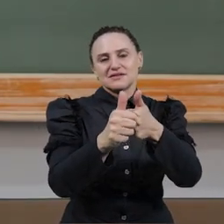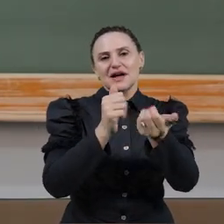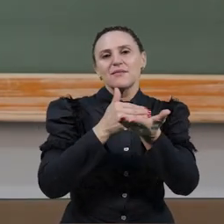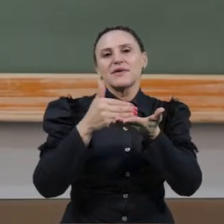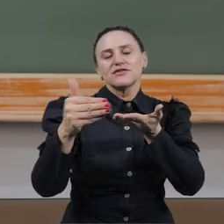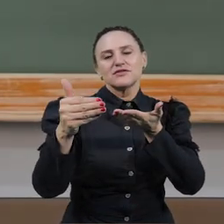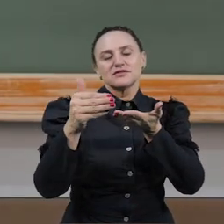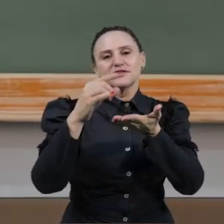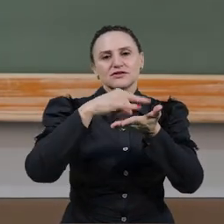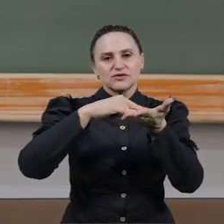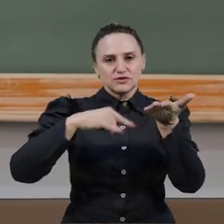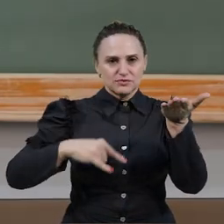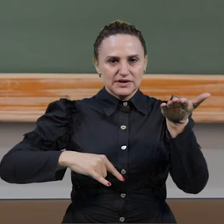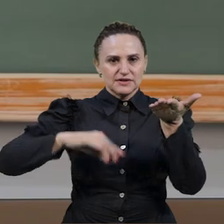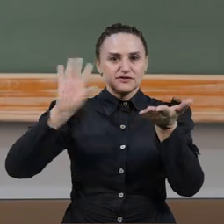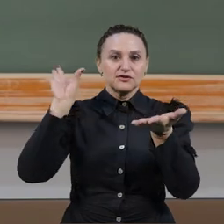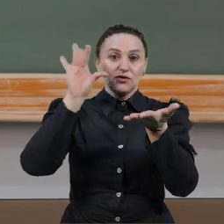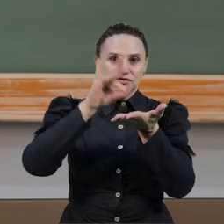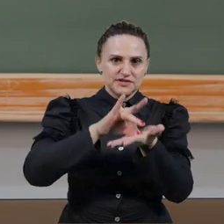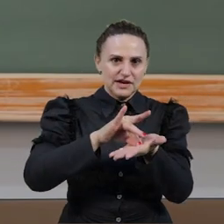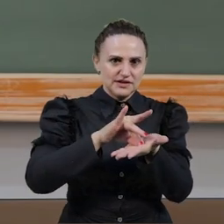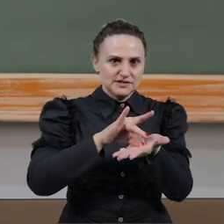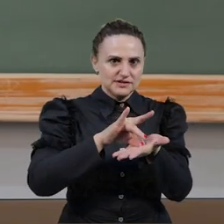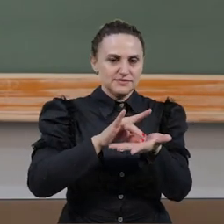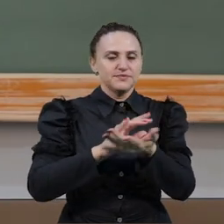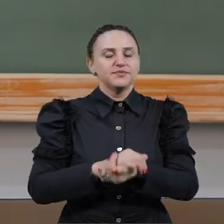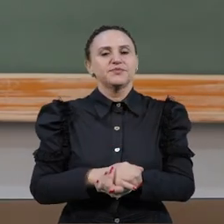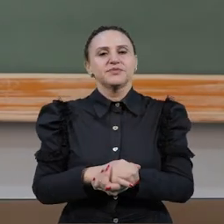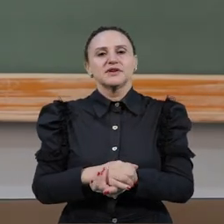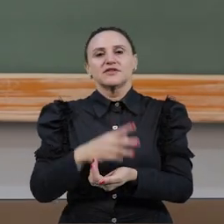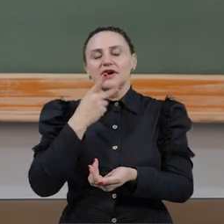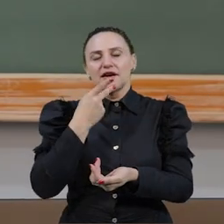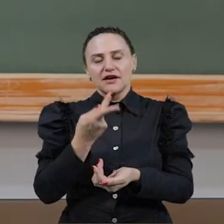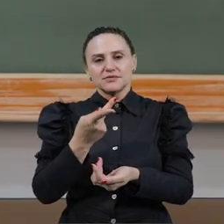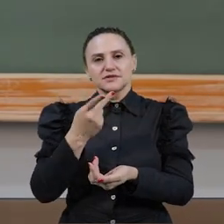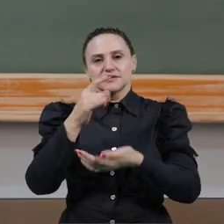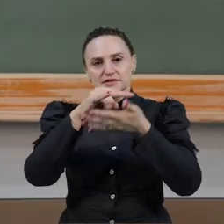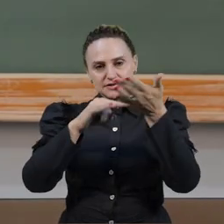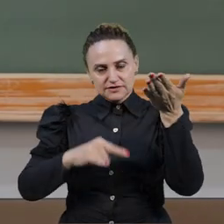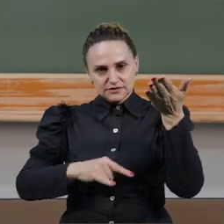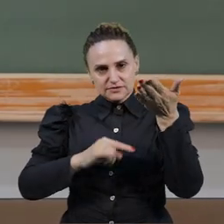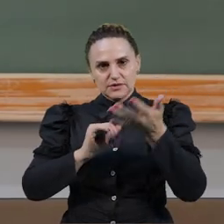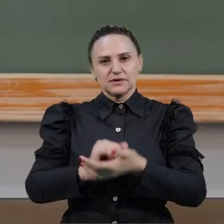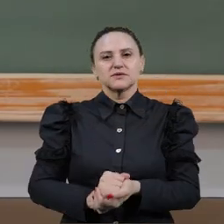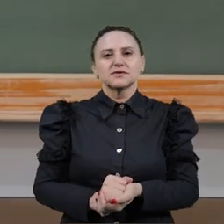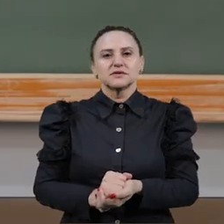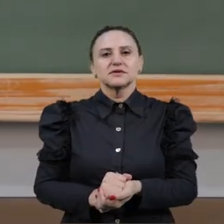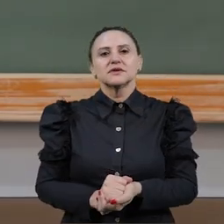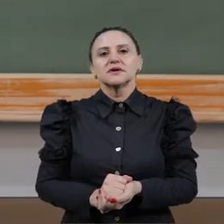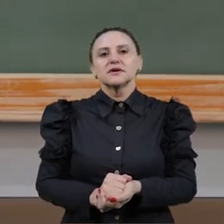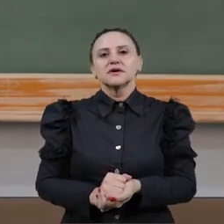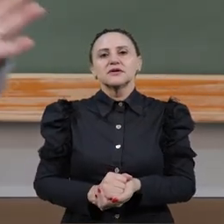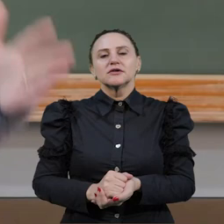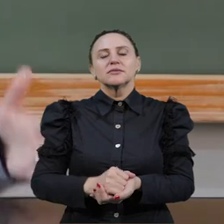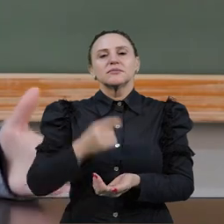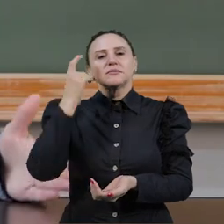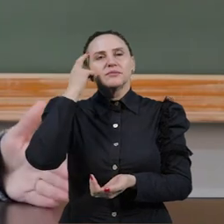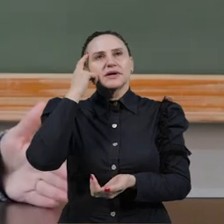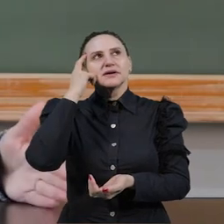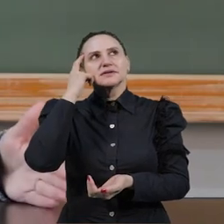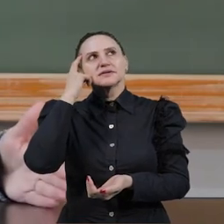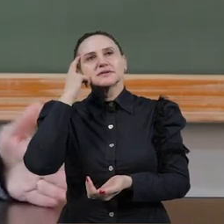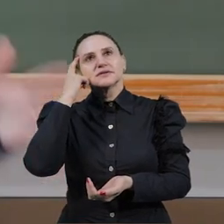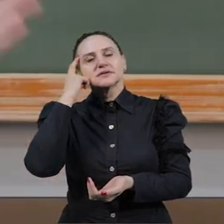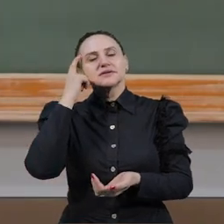documentos oficiais Quando falamos em documentos oficiais para os anos iniciais do Ensino Fundamental nós temos que pensar primeiramente na